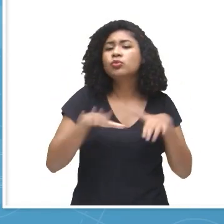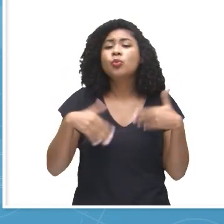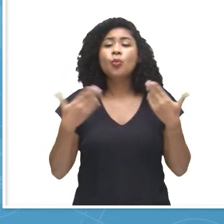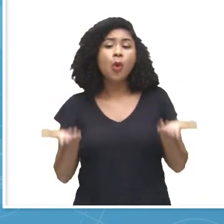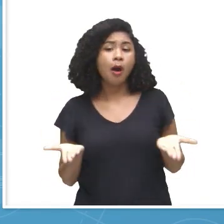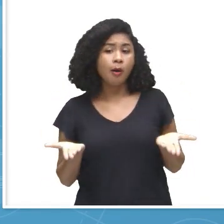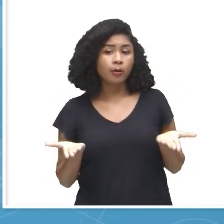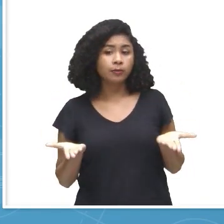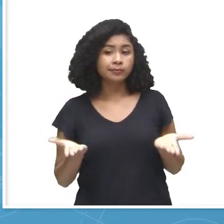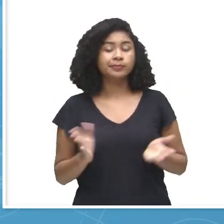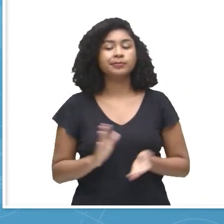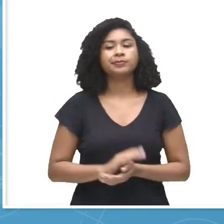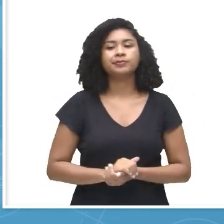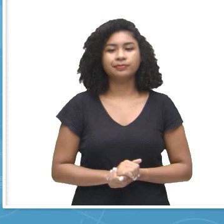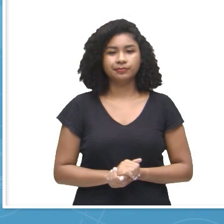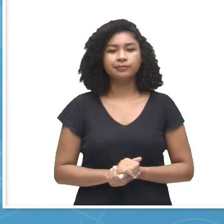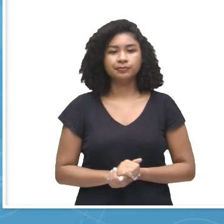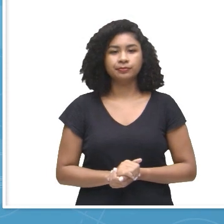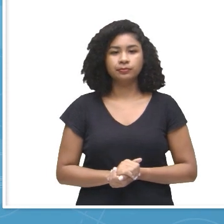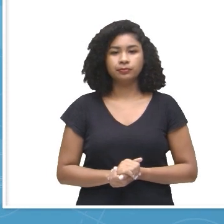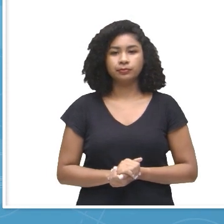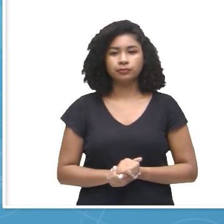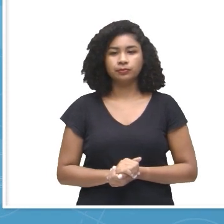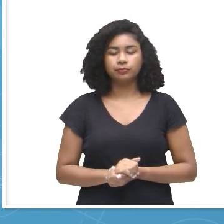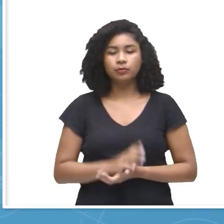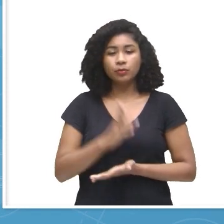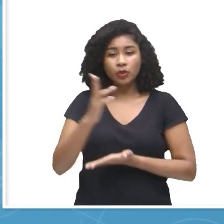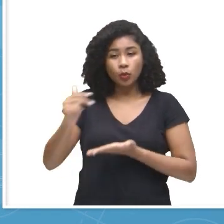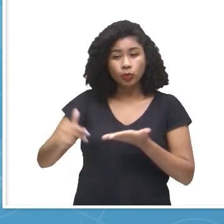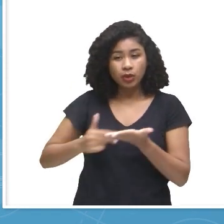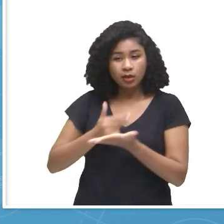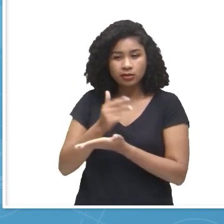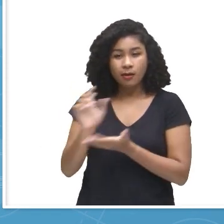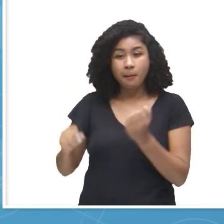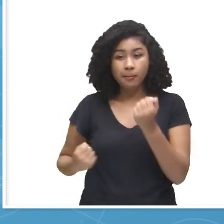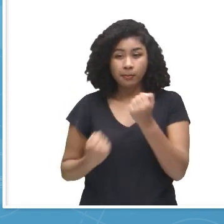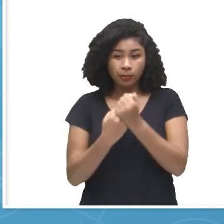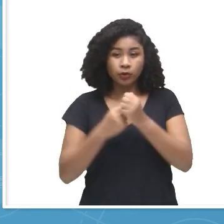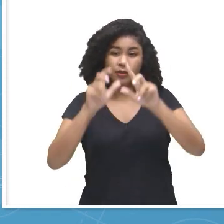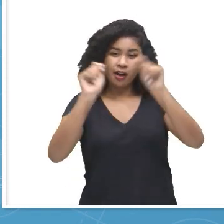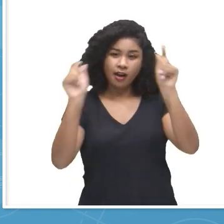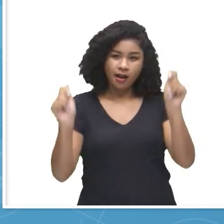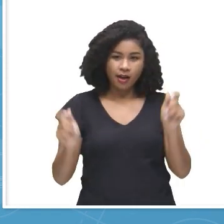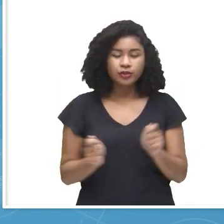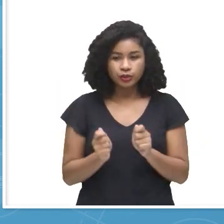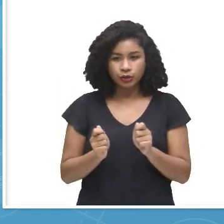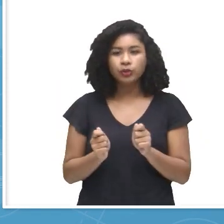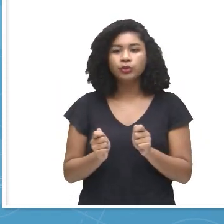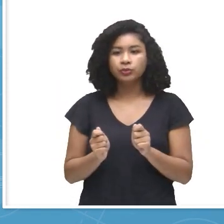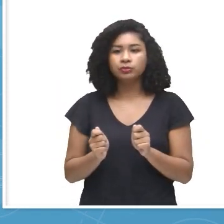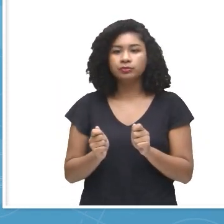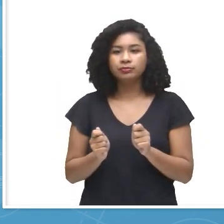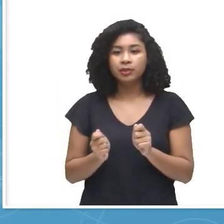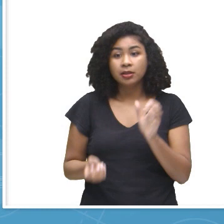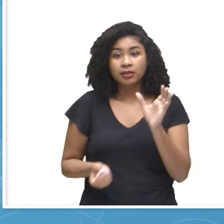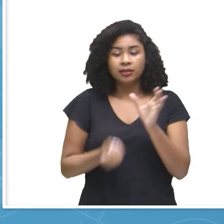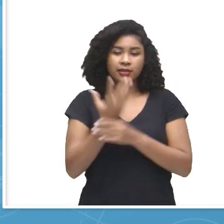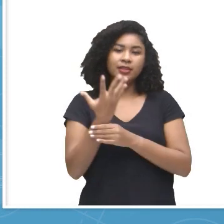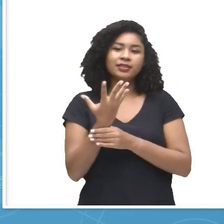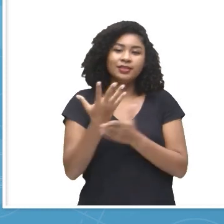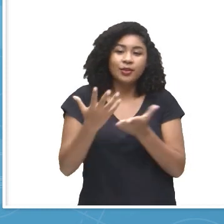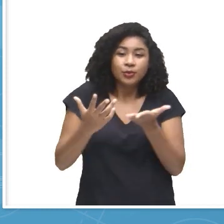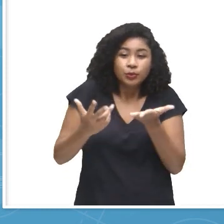desenho. O desenho é um suporte artístico relacionado à criação de arte bidimensional, que